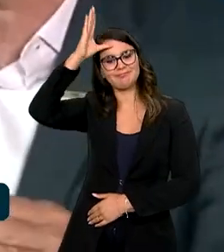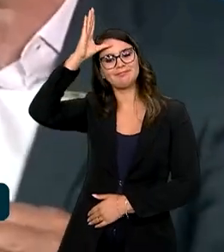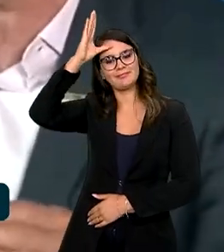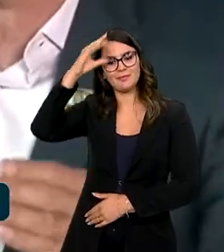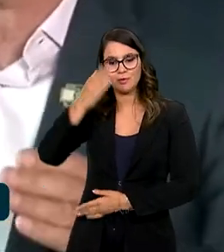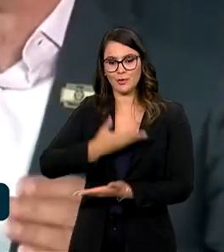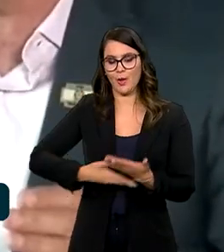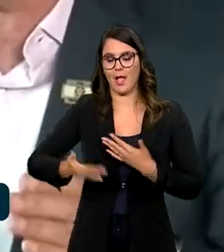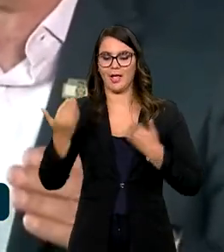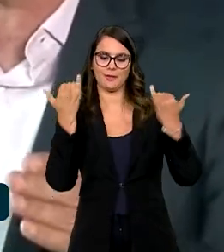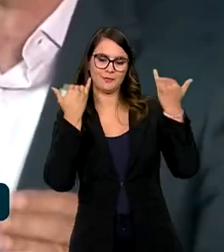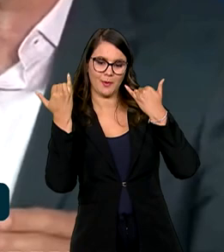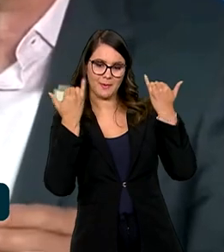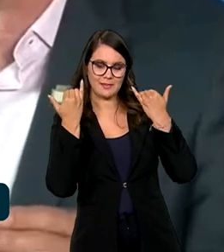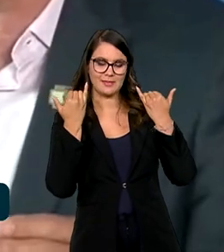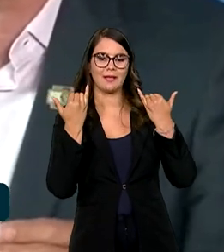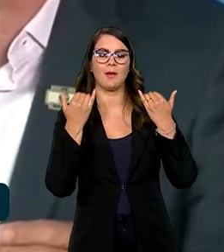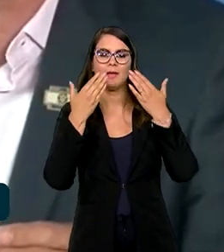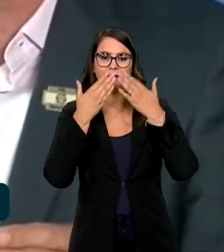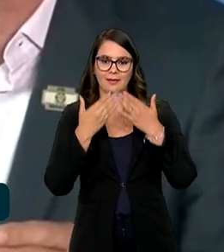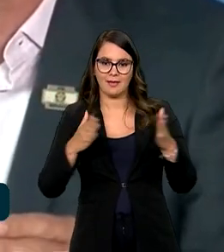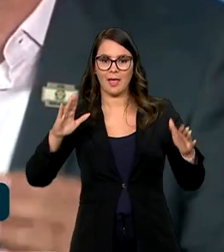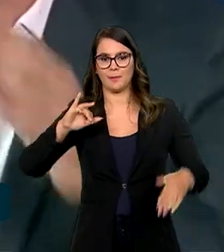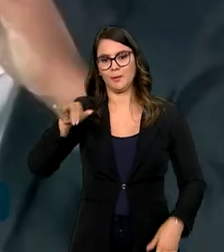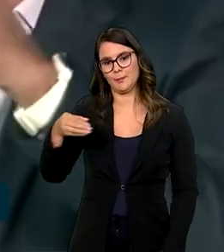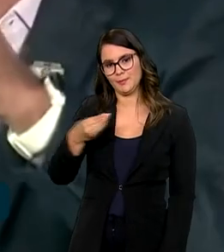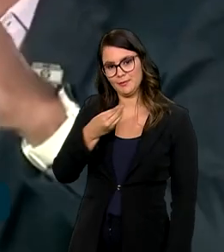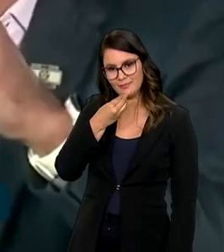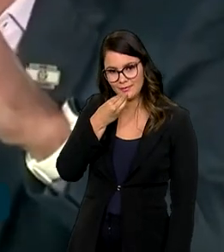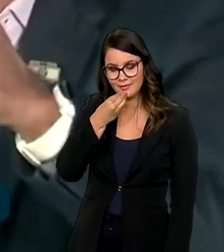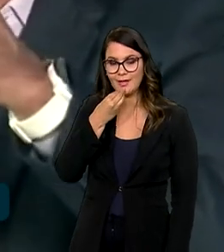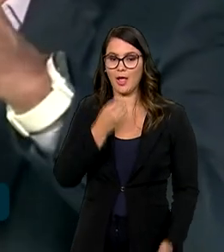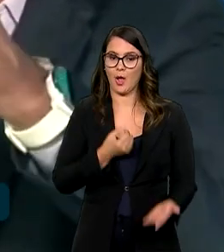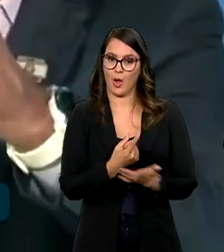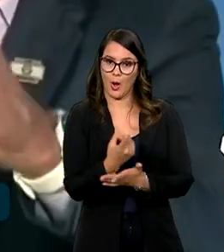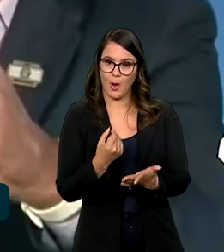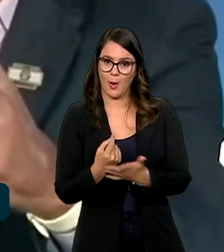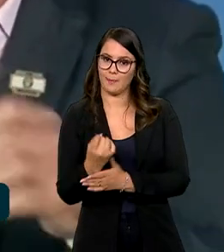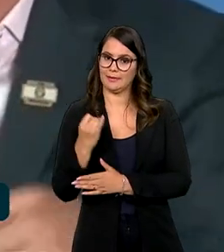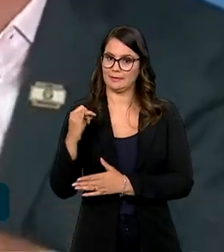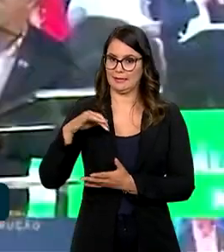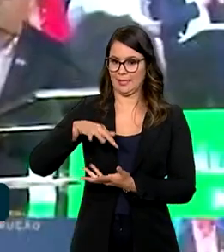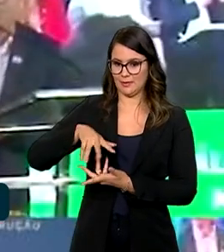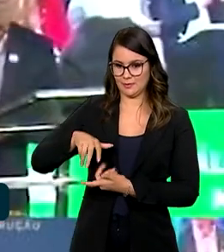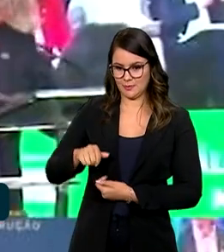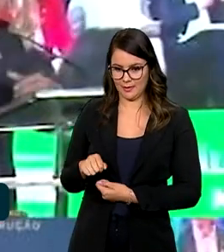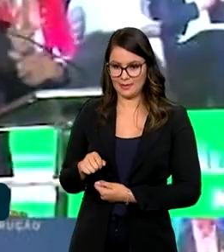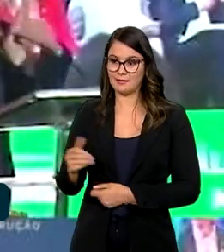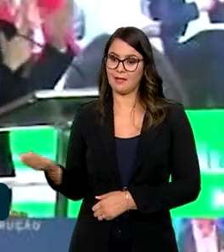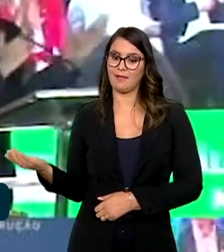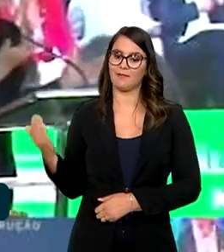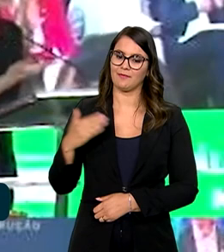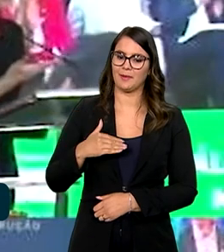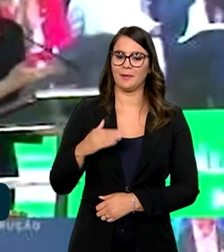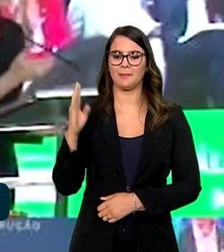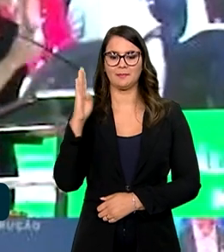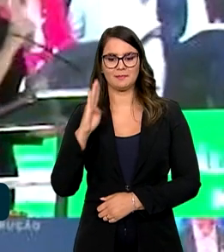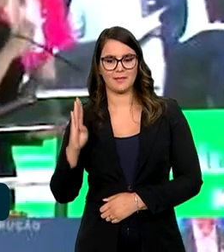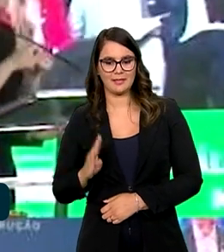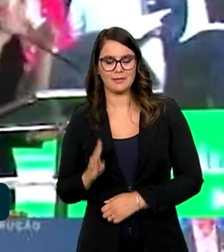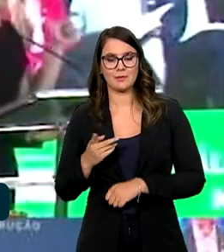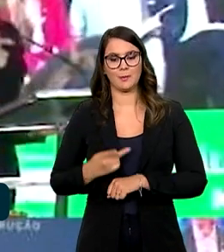trocam informações e abrem oportunidades com compradores internacionais que vem ao Brasil